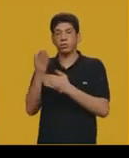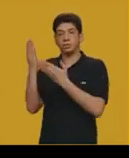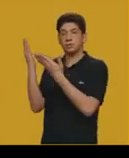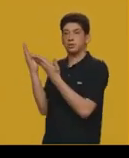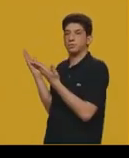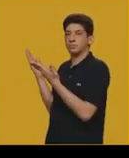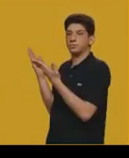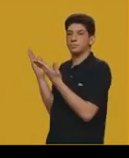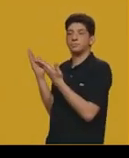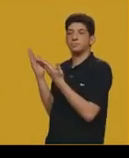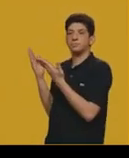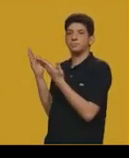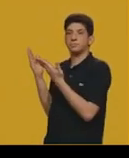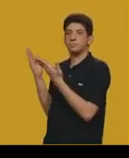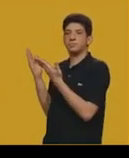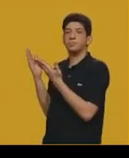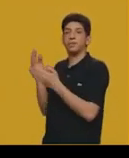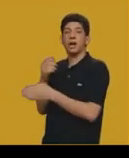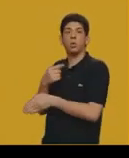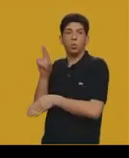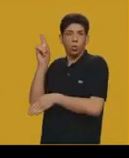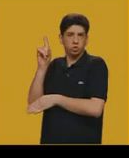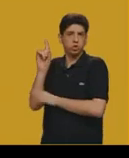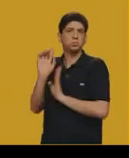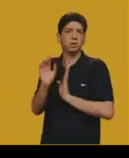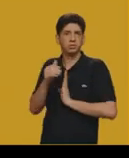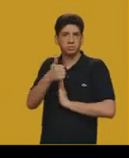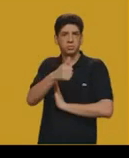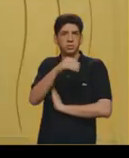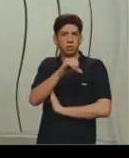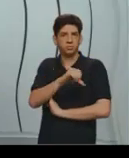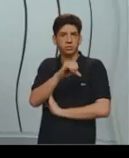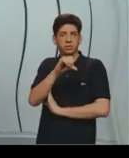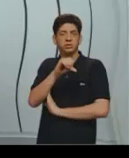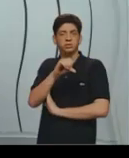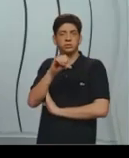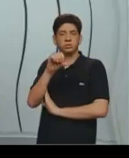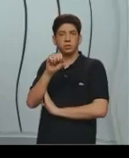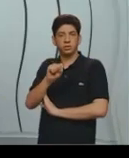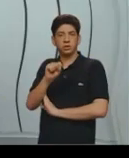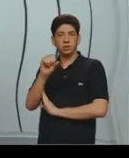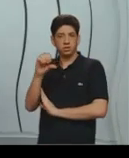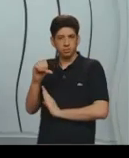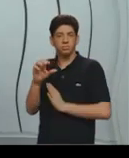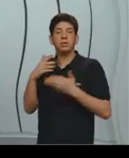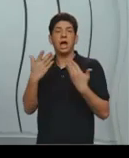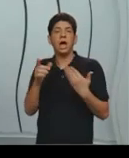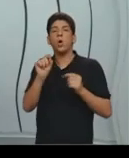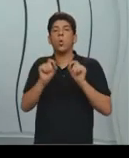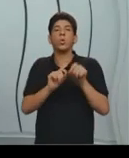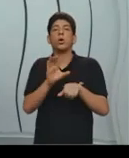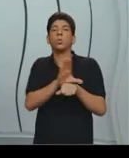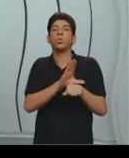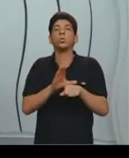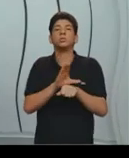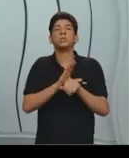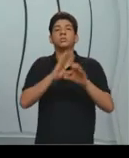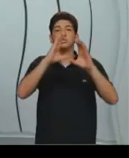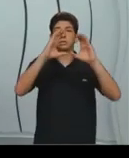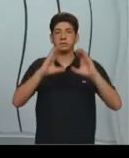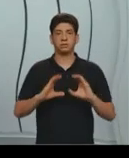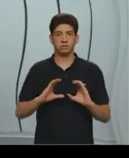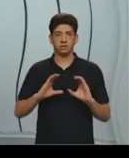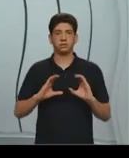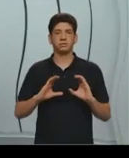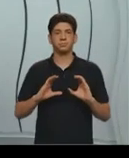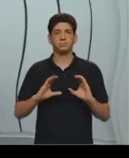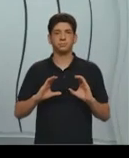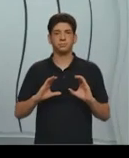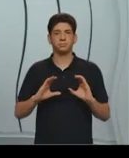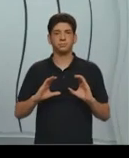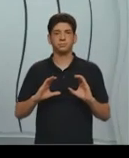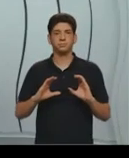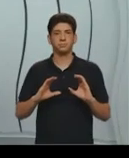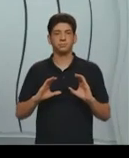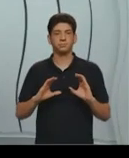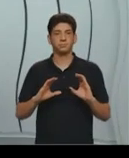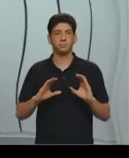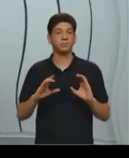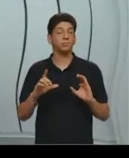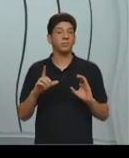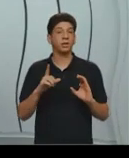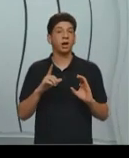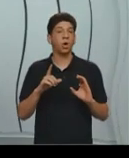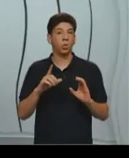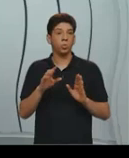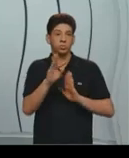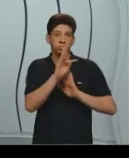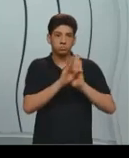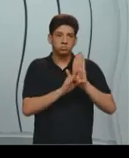Constituição, que ela é conhecida como Constituição Cidadã. E, de fato, assim, quando a gente lê o texto, ele tem toda uma riqueza